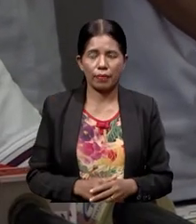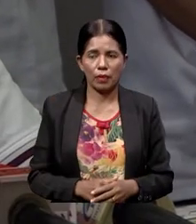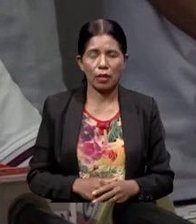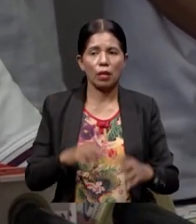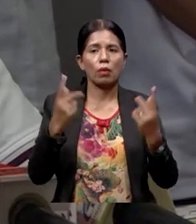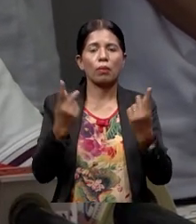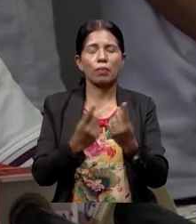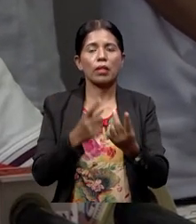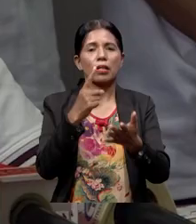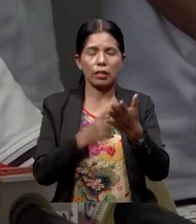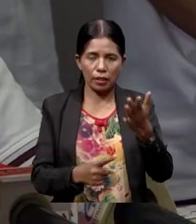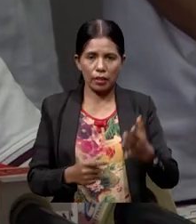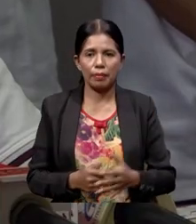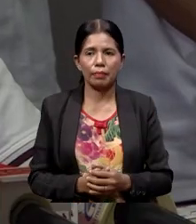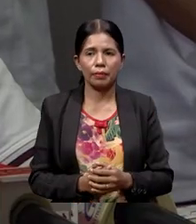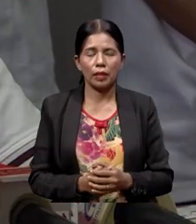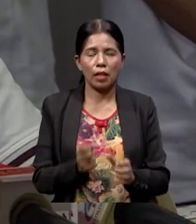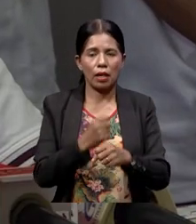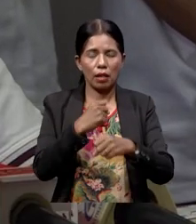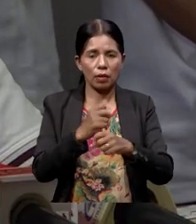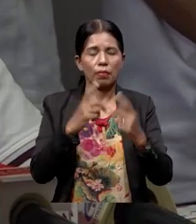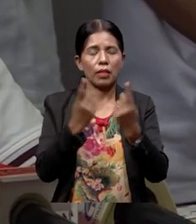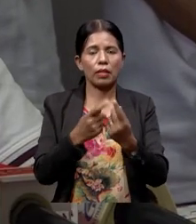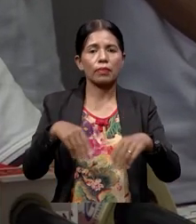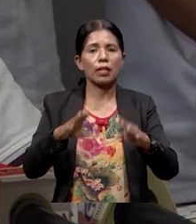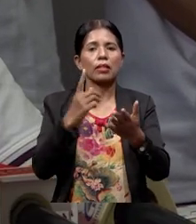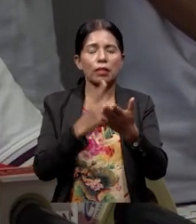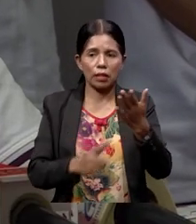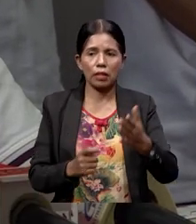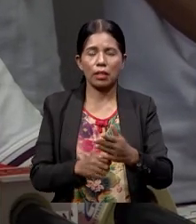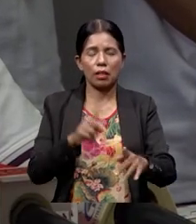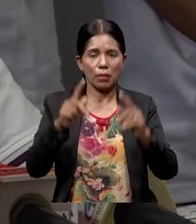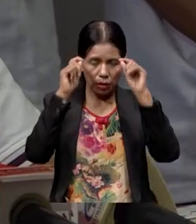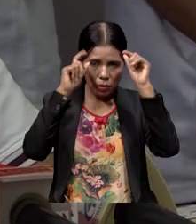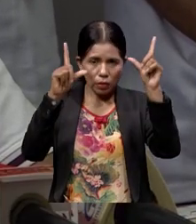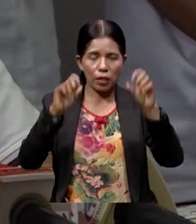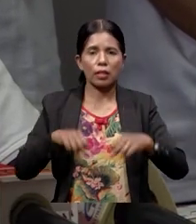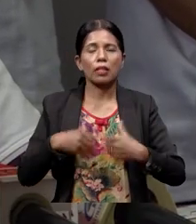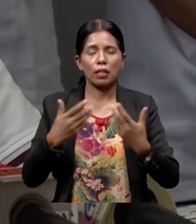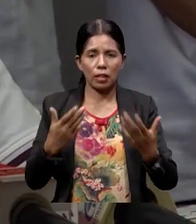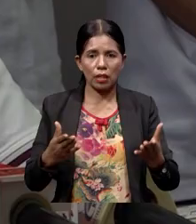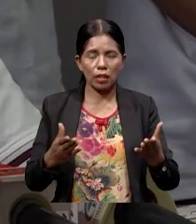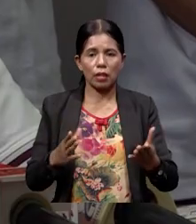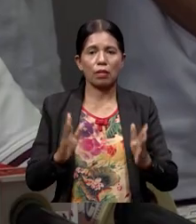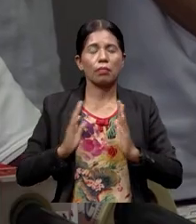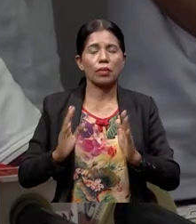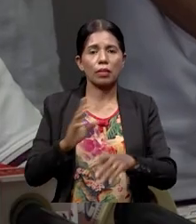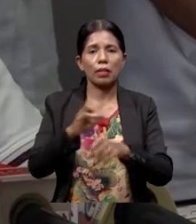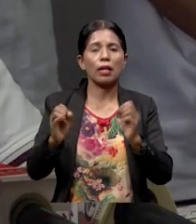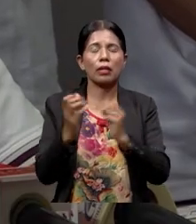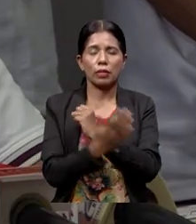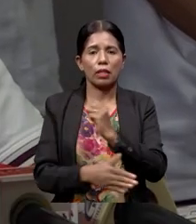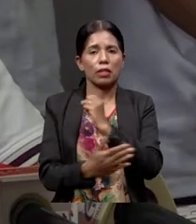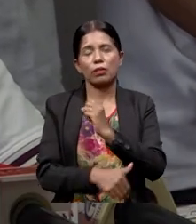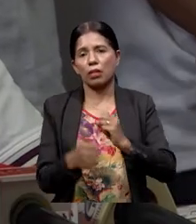empresa Reempresa Cedadet, empresa Timoroang Hira, empresa estrangeira Hira,